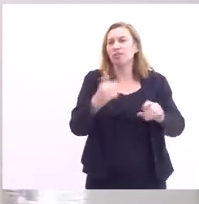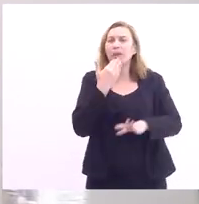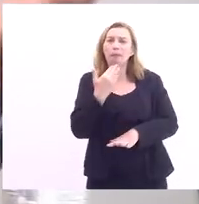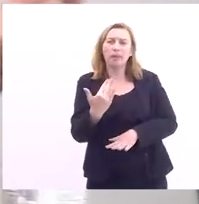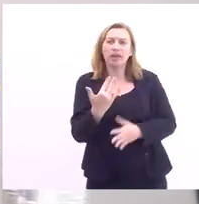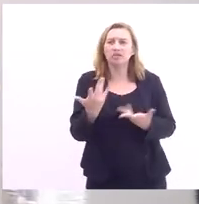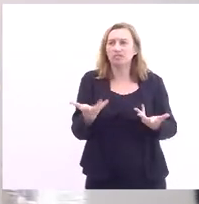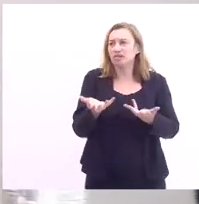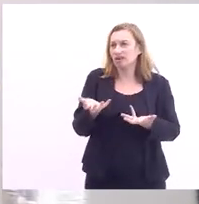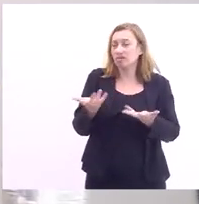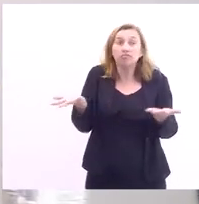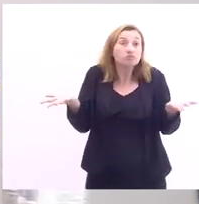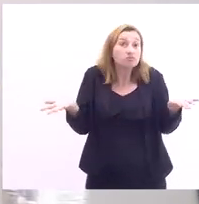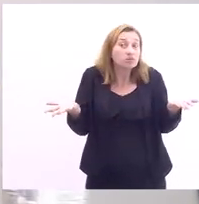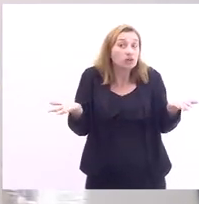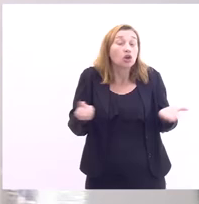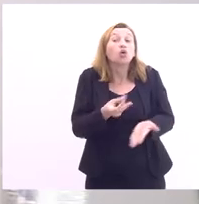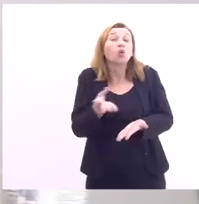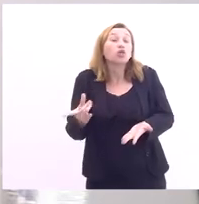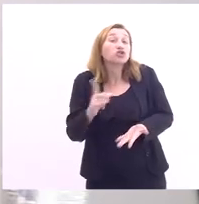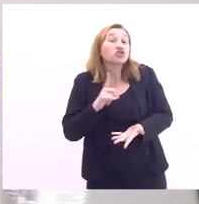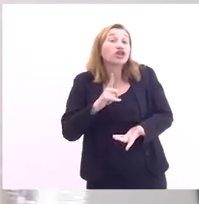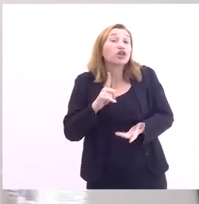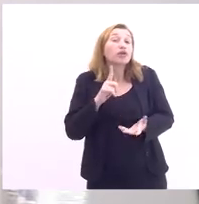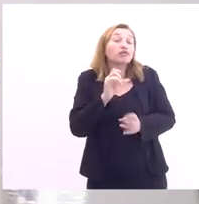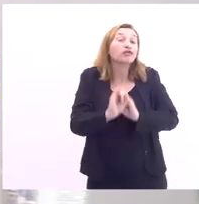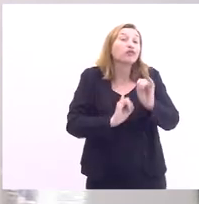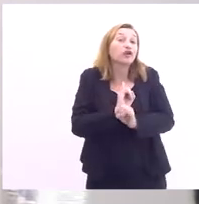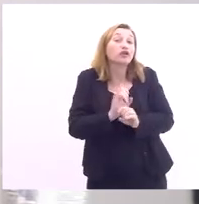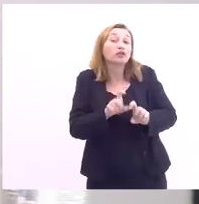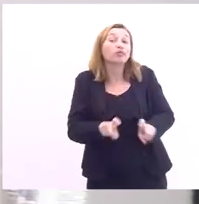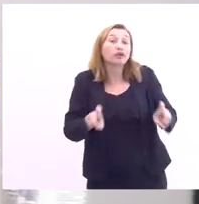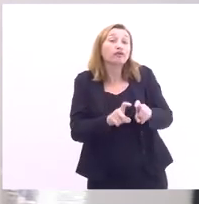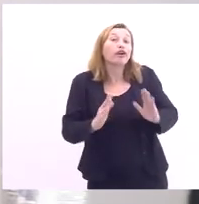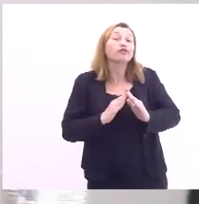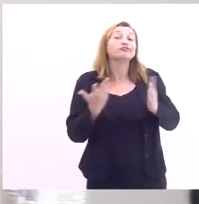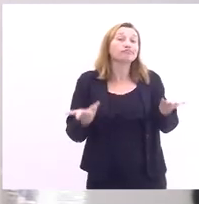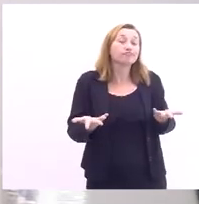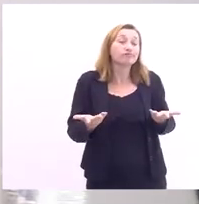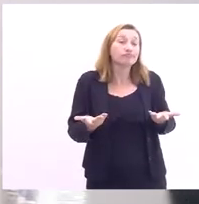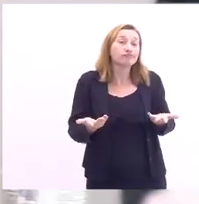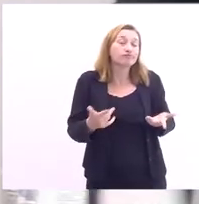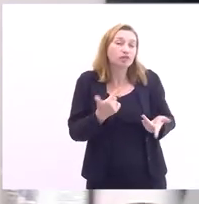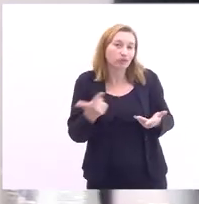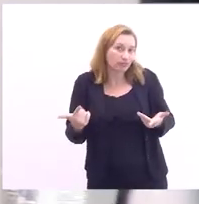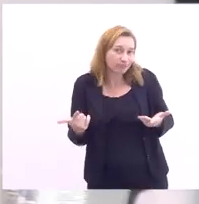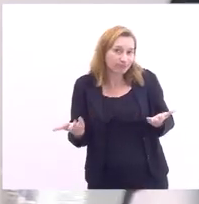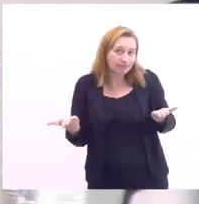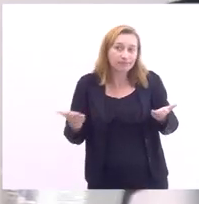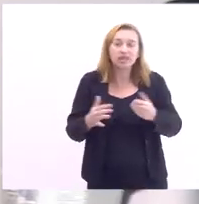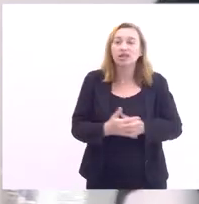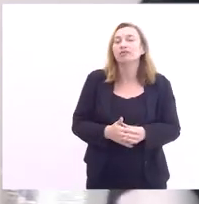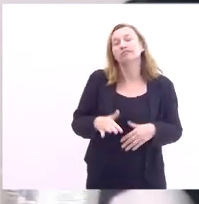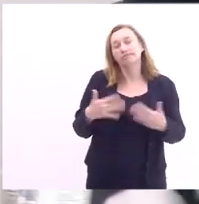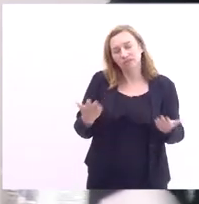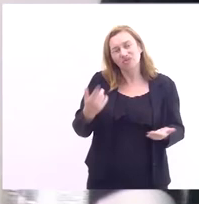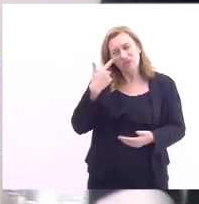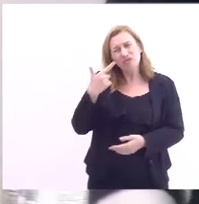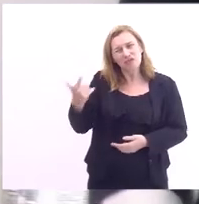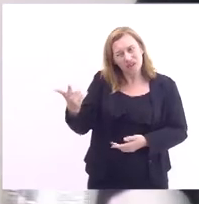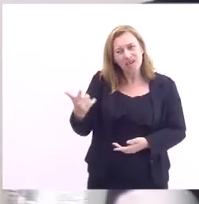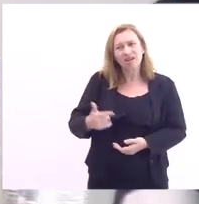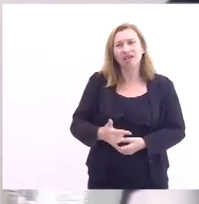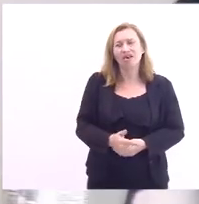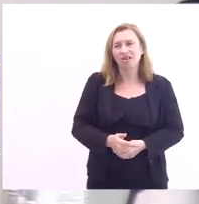o que você quer. E aí? Quantos têm informática? Não tem, né? Então, vamos lá, vamos ver, pelo